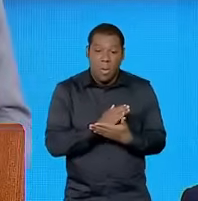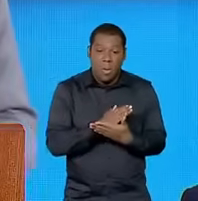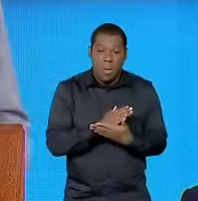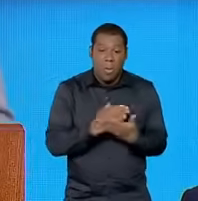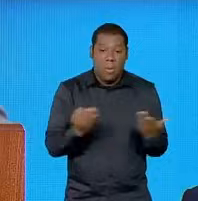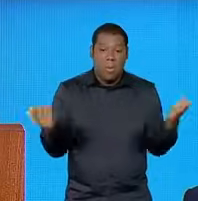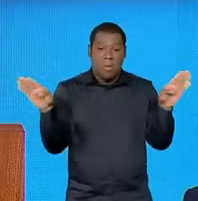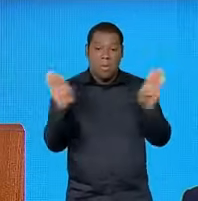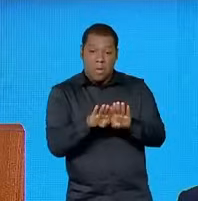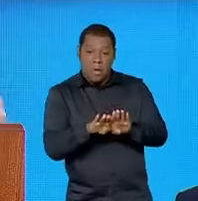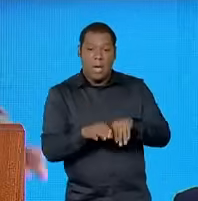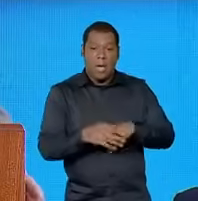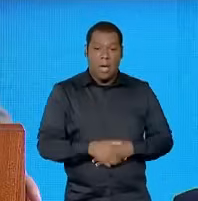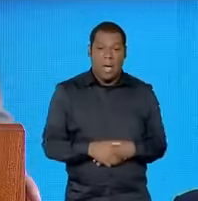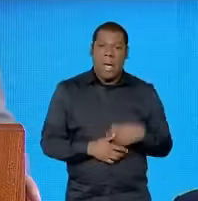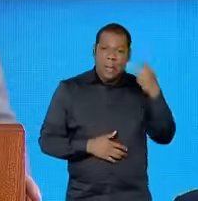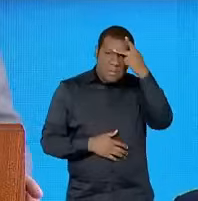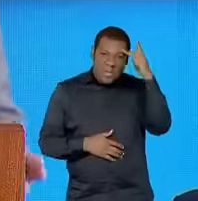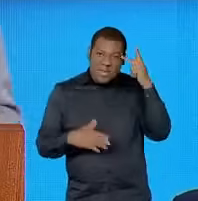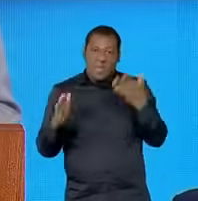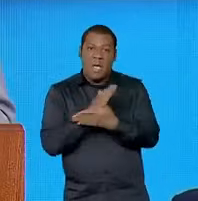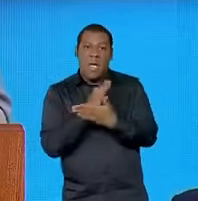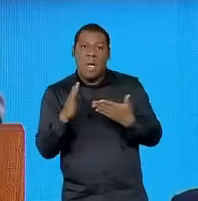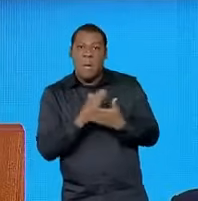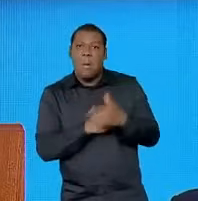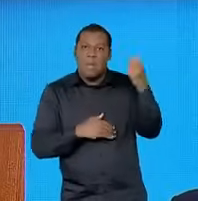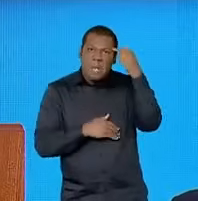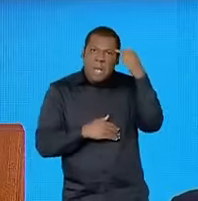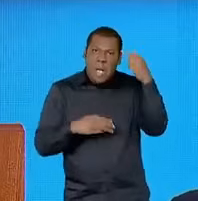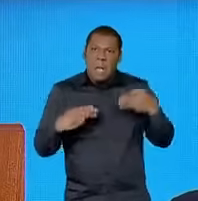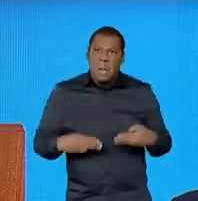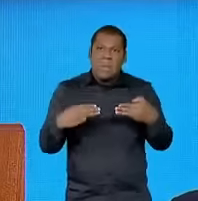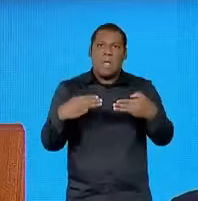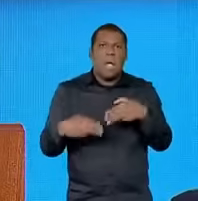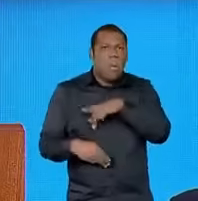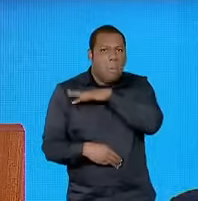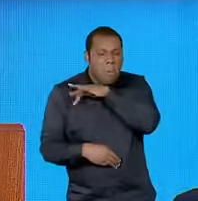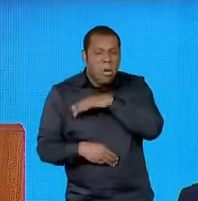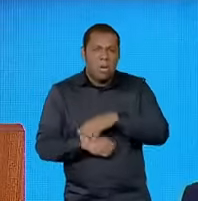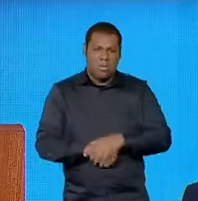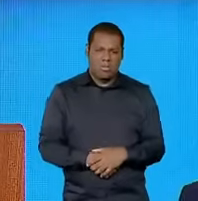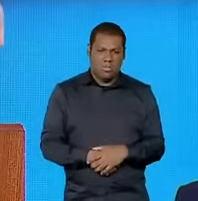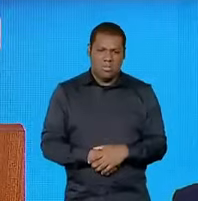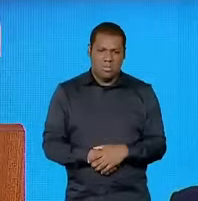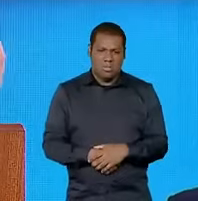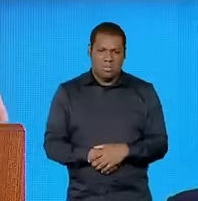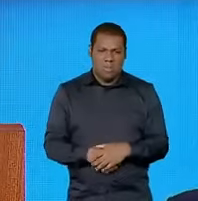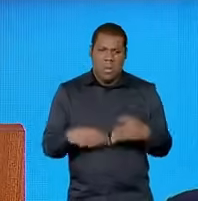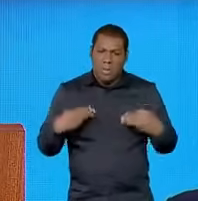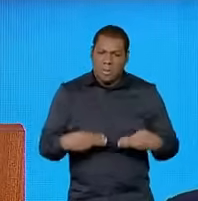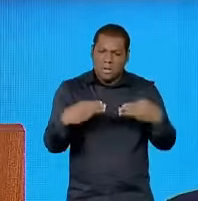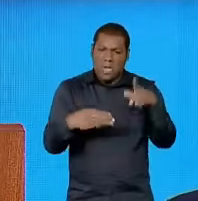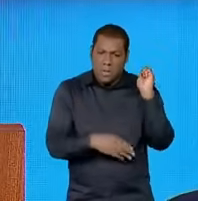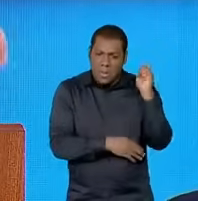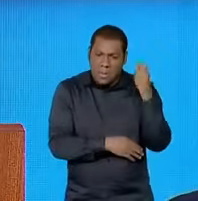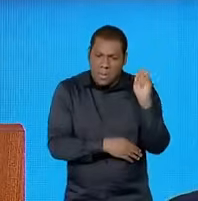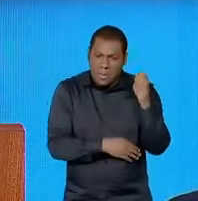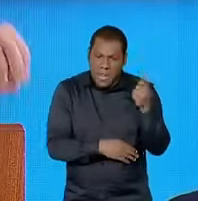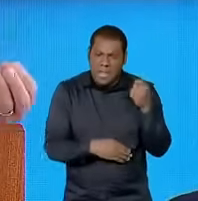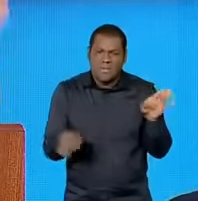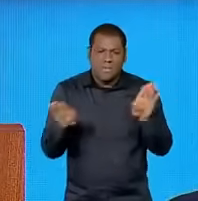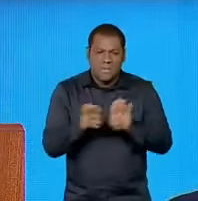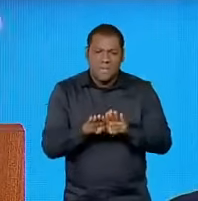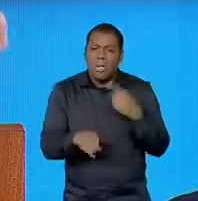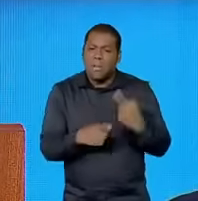se criou a mania de que ministério é ruim. Ora, por que que eu vou deixar de criar o Ministério da Pesca e vou deixar a